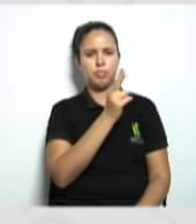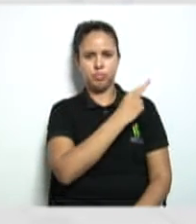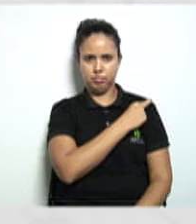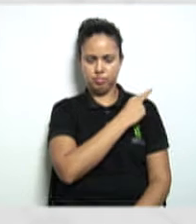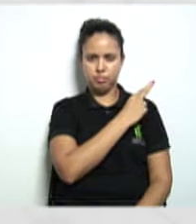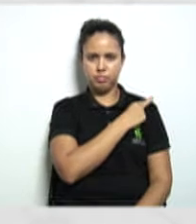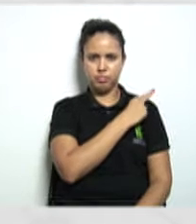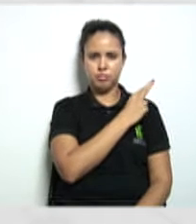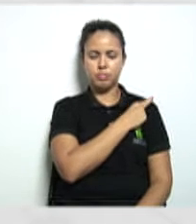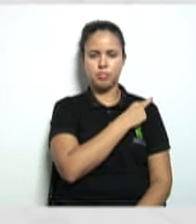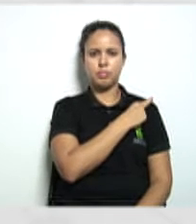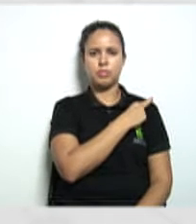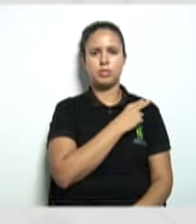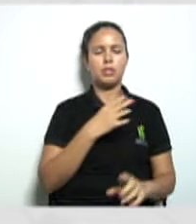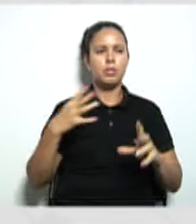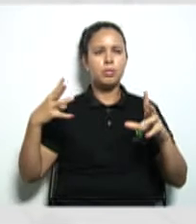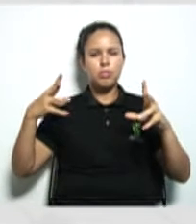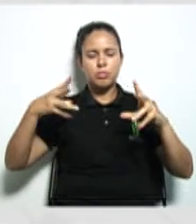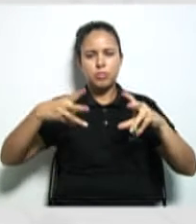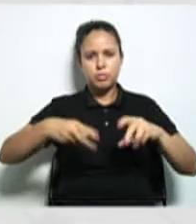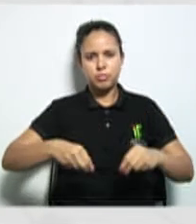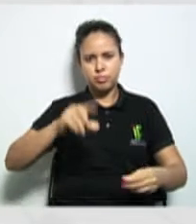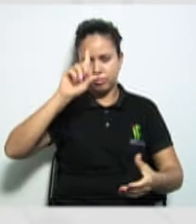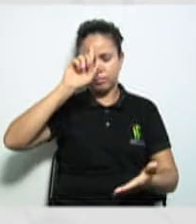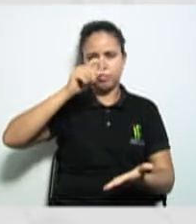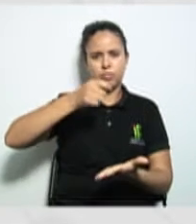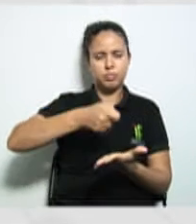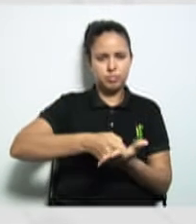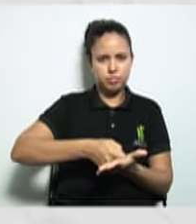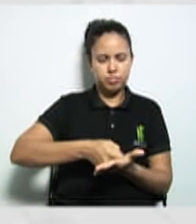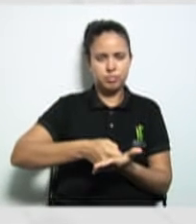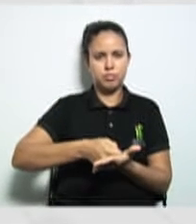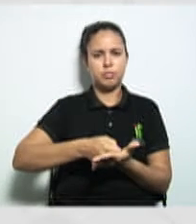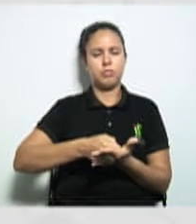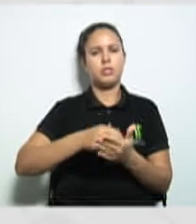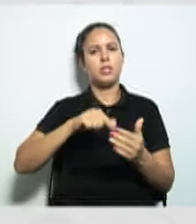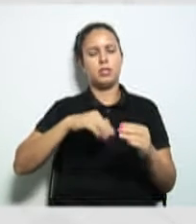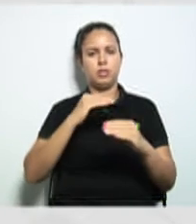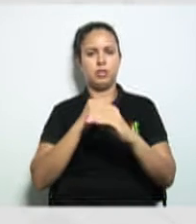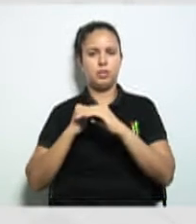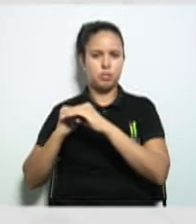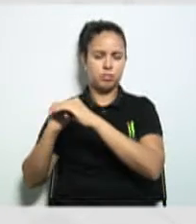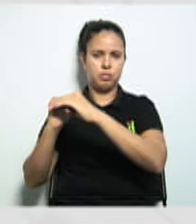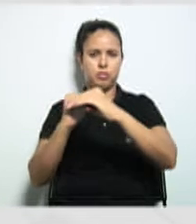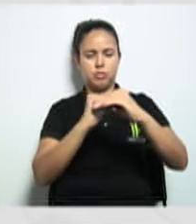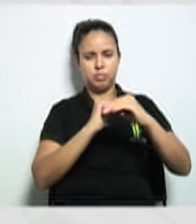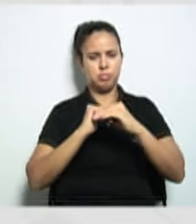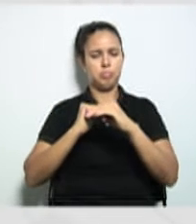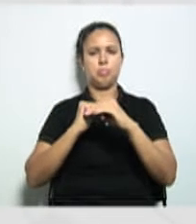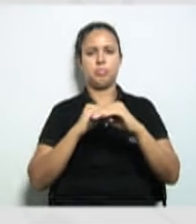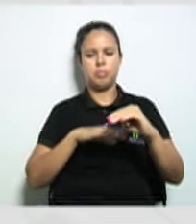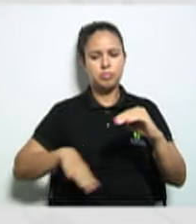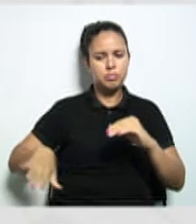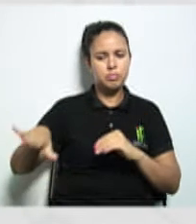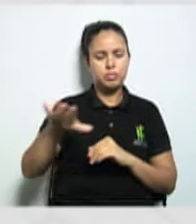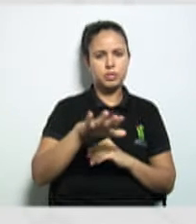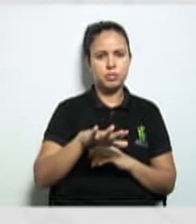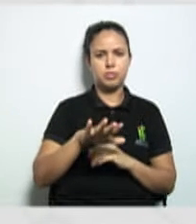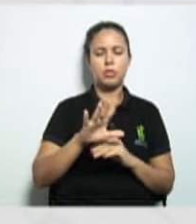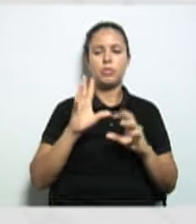responsabilidade, né? Todas as decisões são iguais para todos, não é isso? Todos têm direito